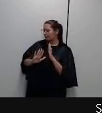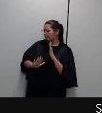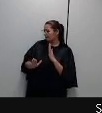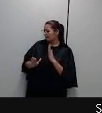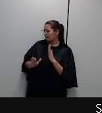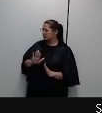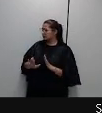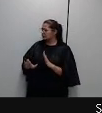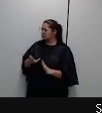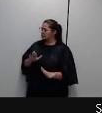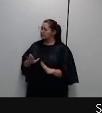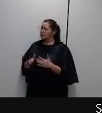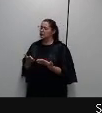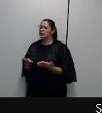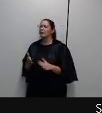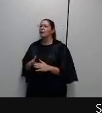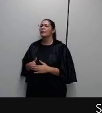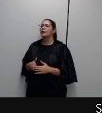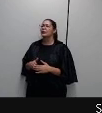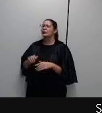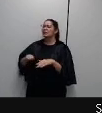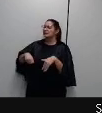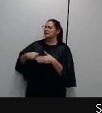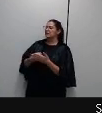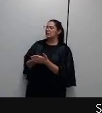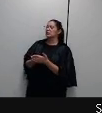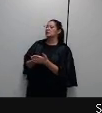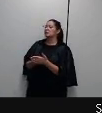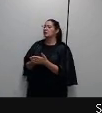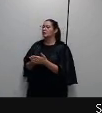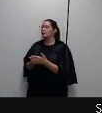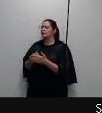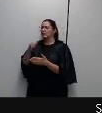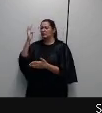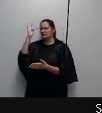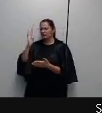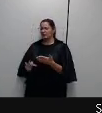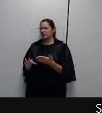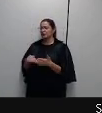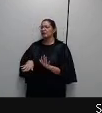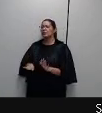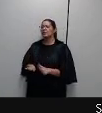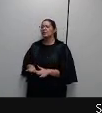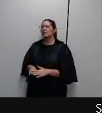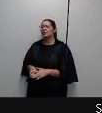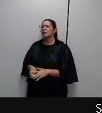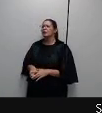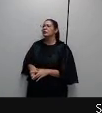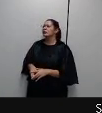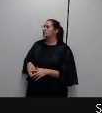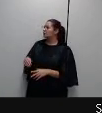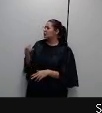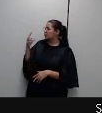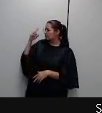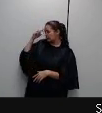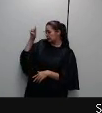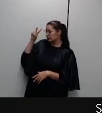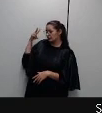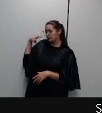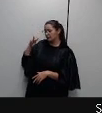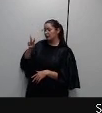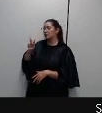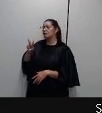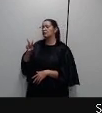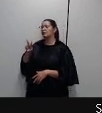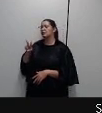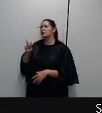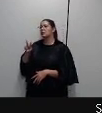determinou a extinção da execução fiscal e ela entrou os créditos que estariam no caso abrangidos aí é em